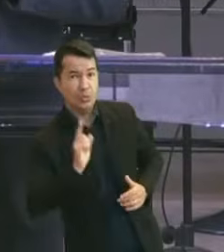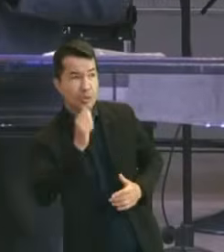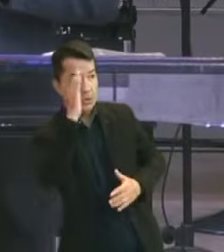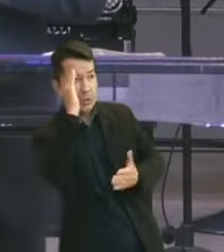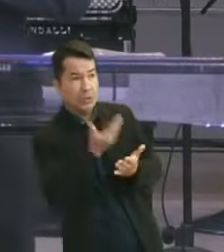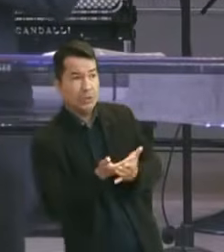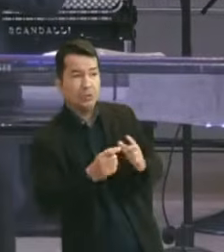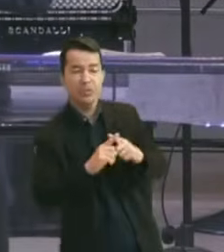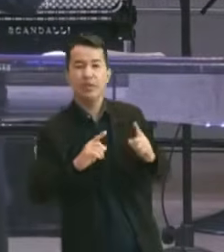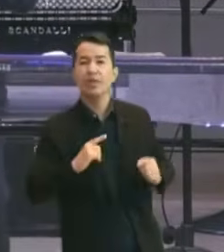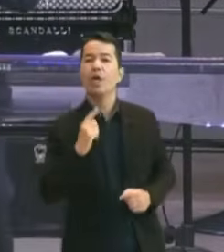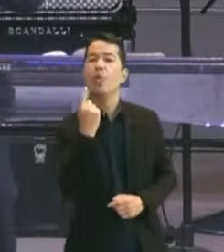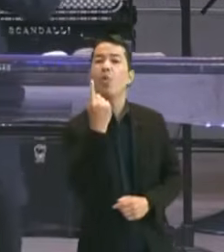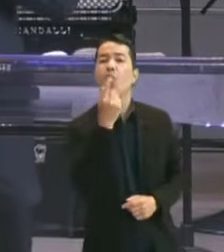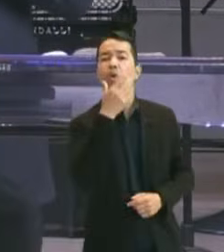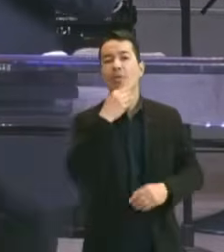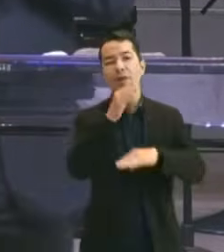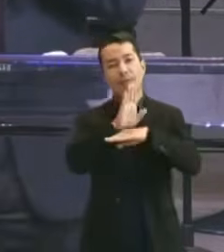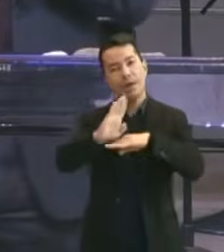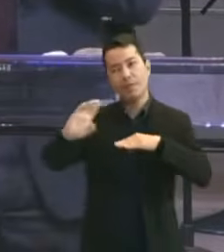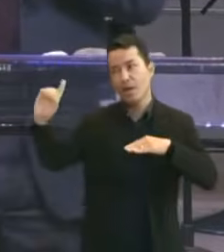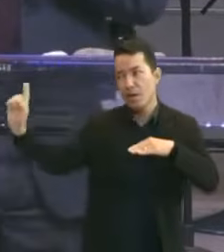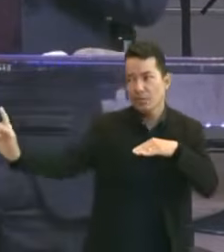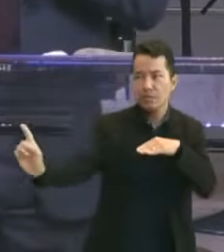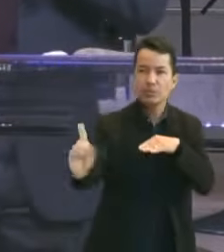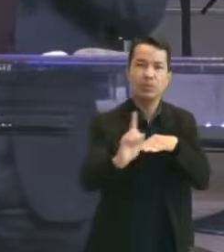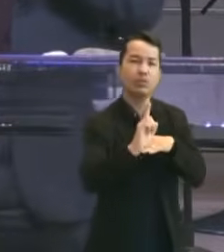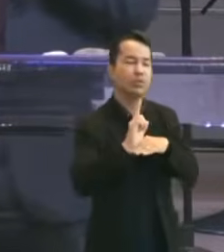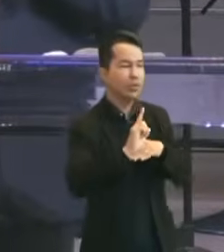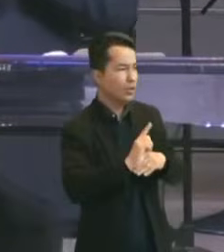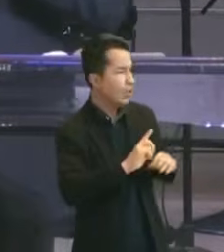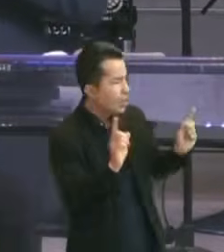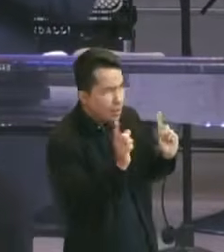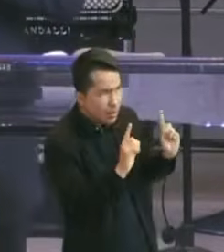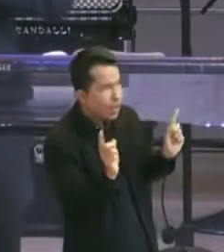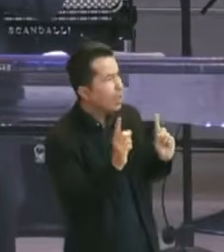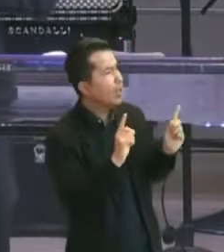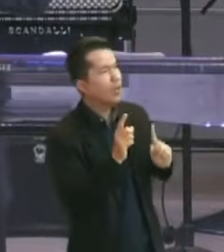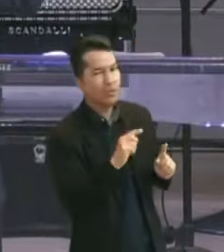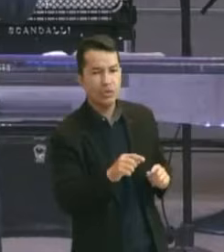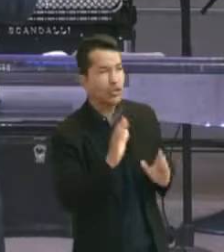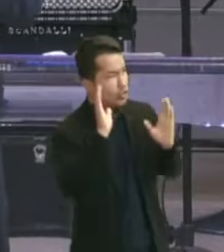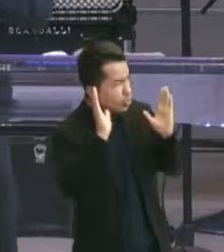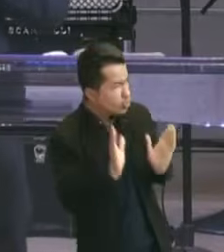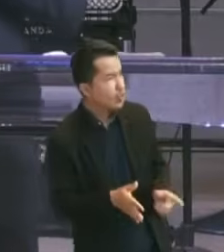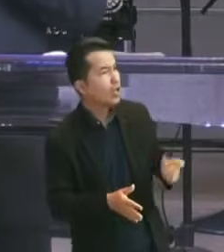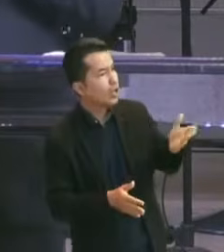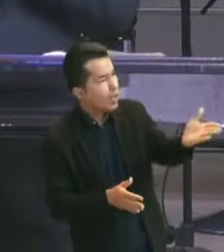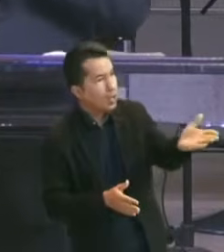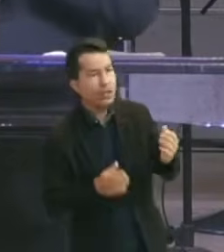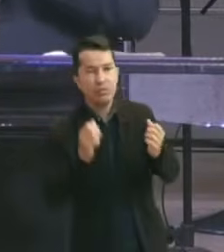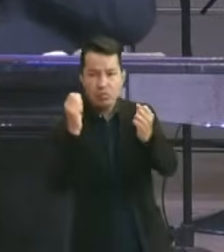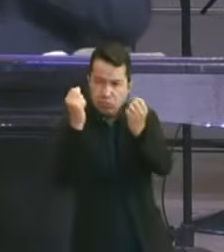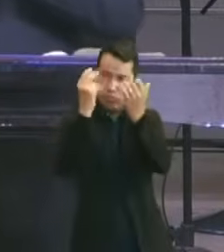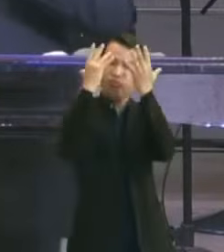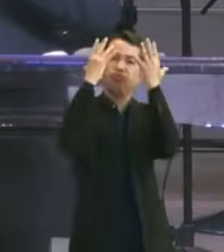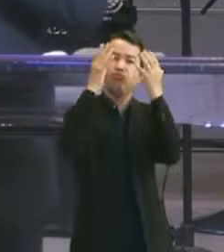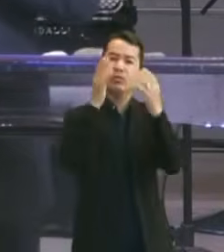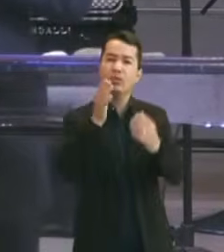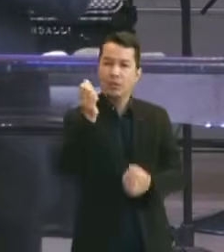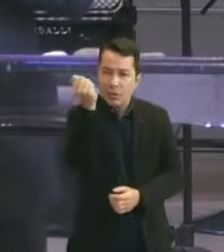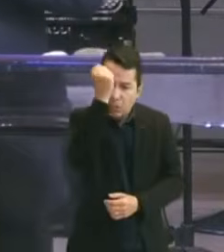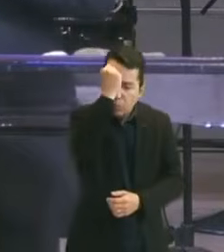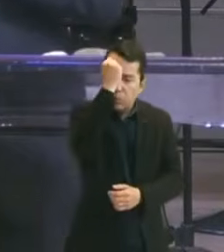veio a ajudá-lo e o apresentou aos apóstolos. E lhes contou como Saulo tinha visto o Senhor no caminho e como o Senhor